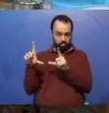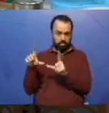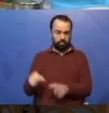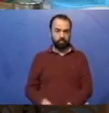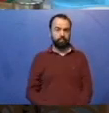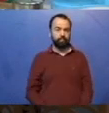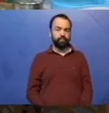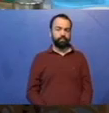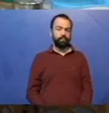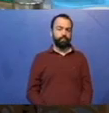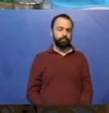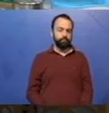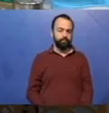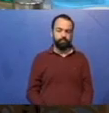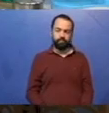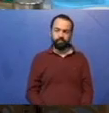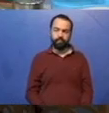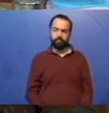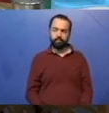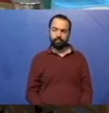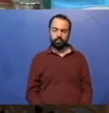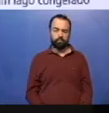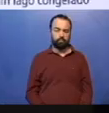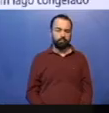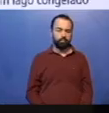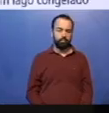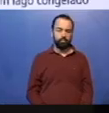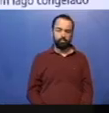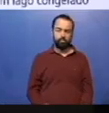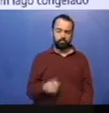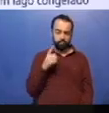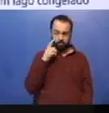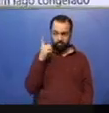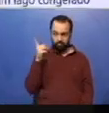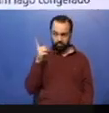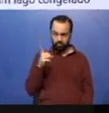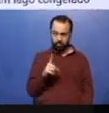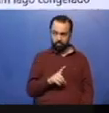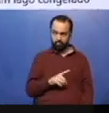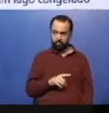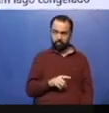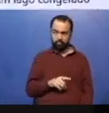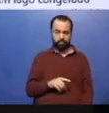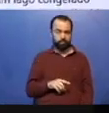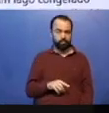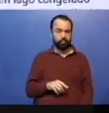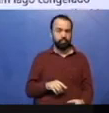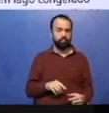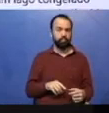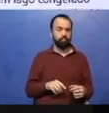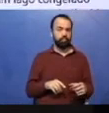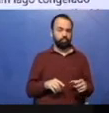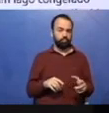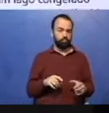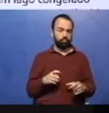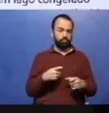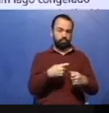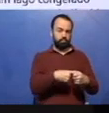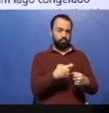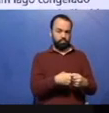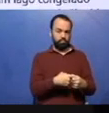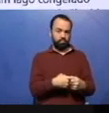Continuando na página 274. Observando a figura. Quando a água no estado